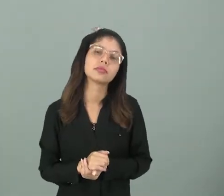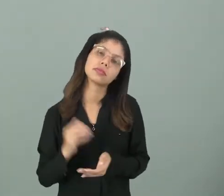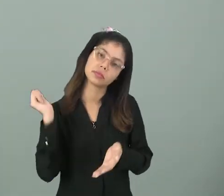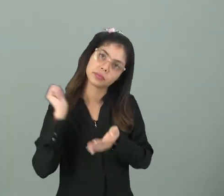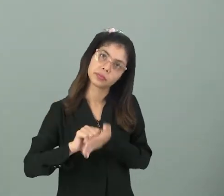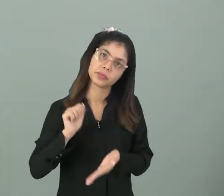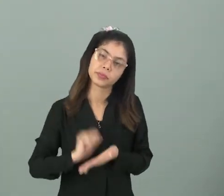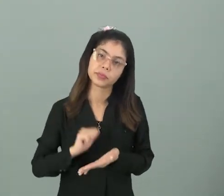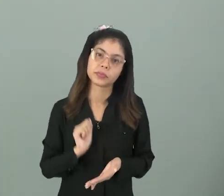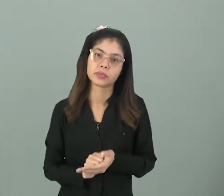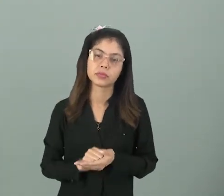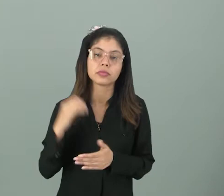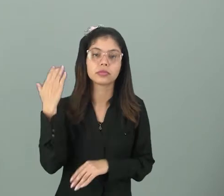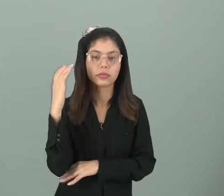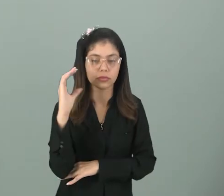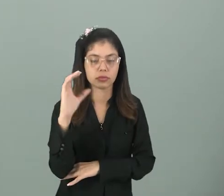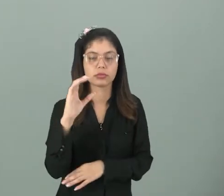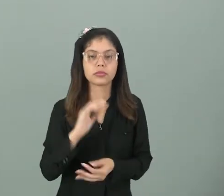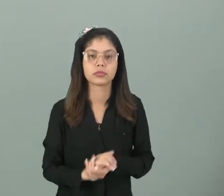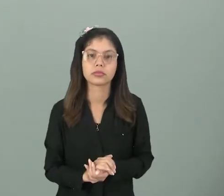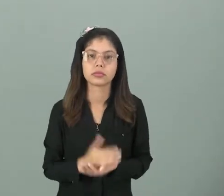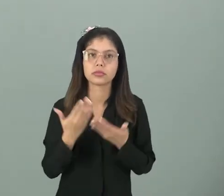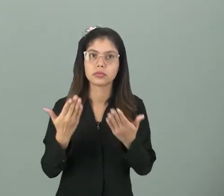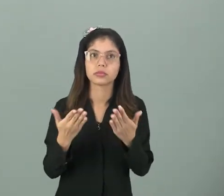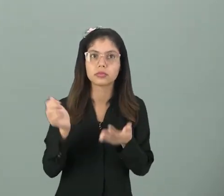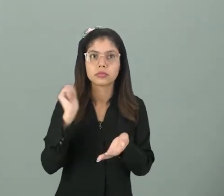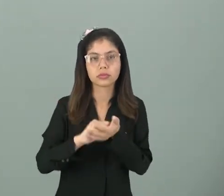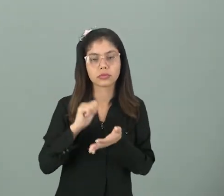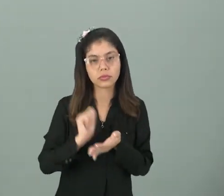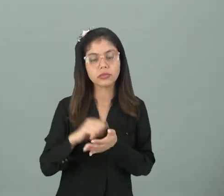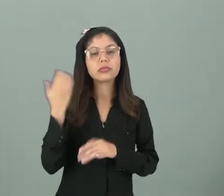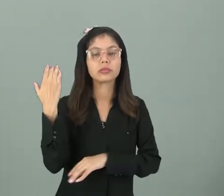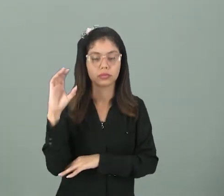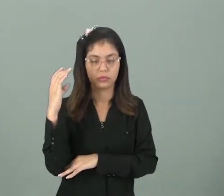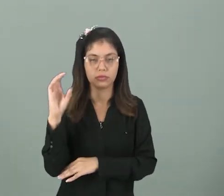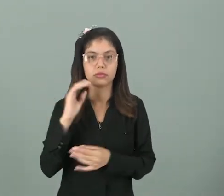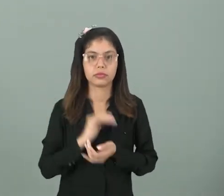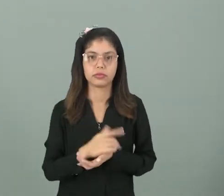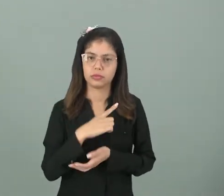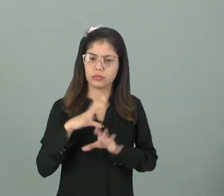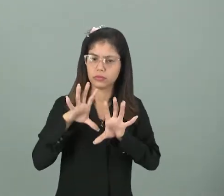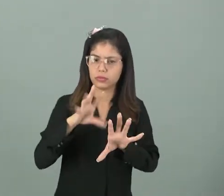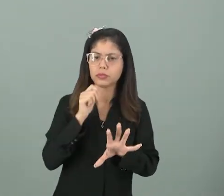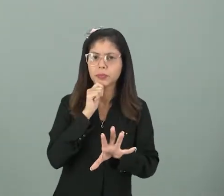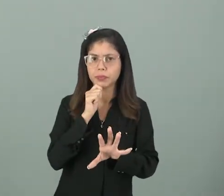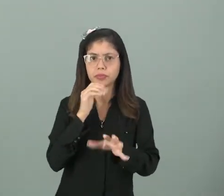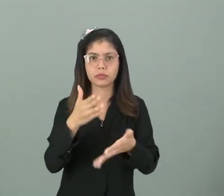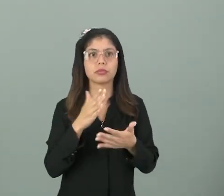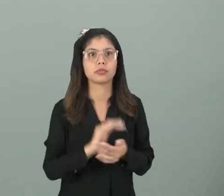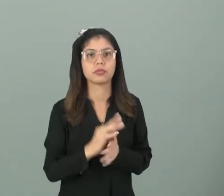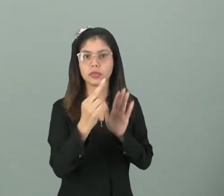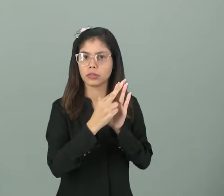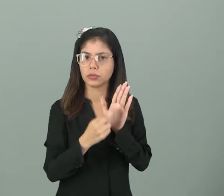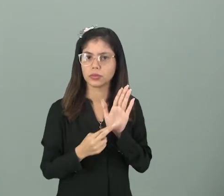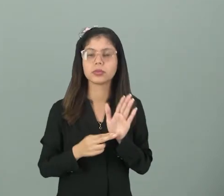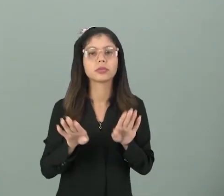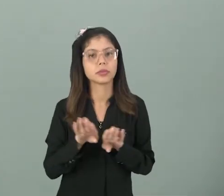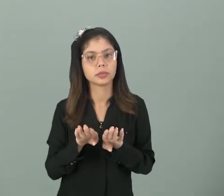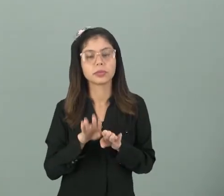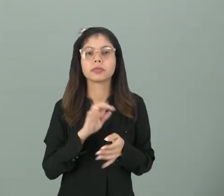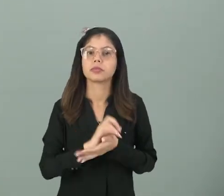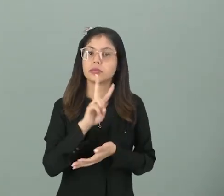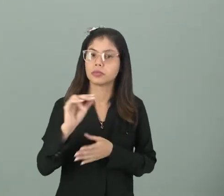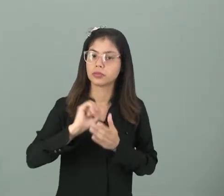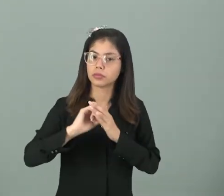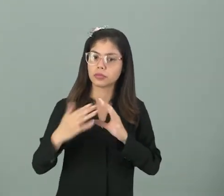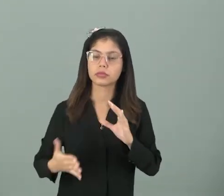é escrita aí com o nome científico. Esse nome científico, ele tem aí algumas regrinhas também, que